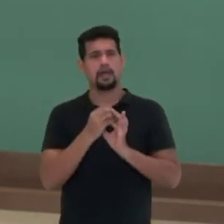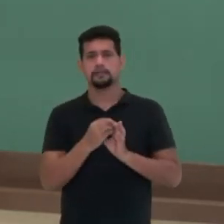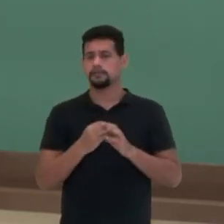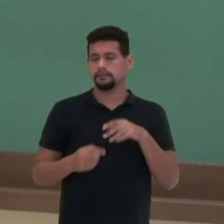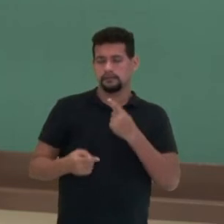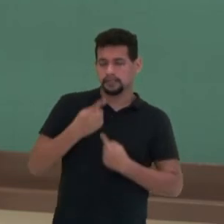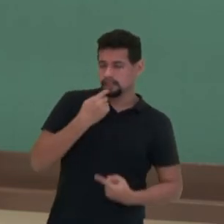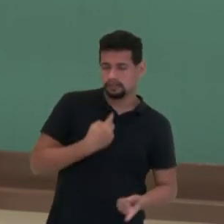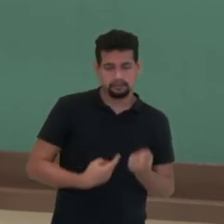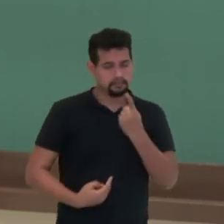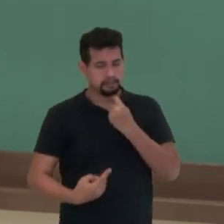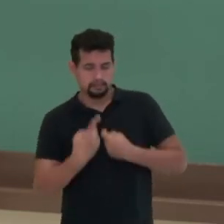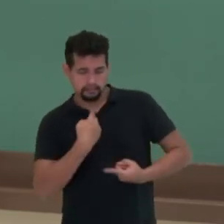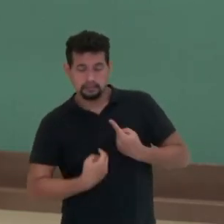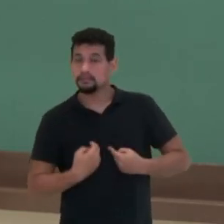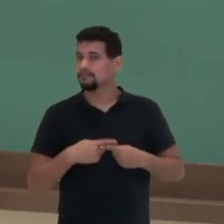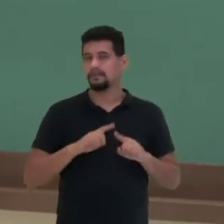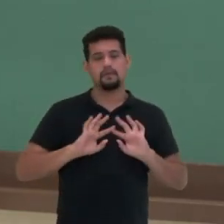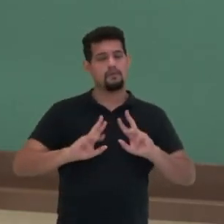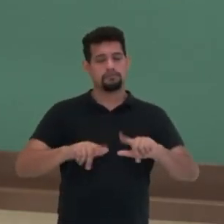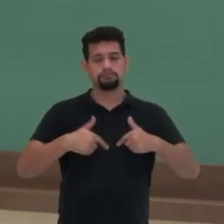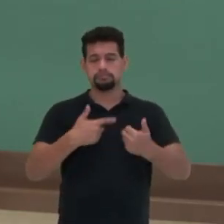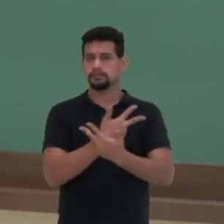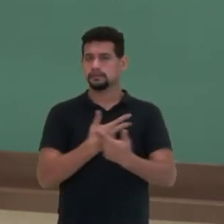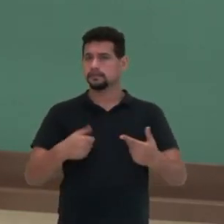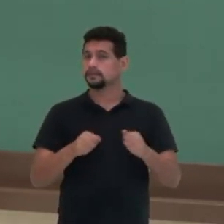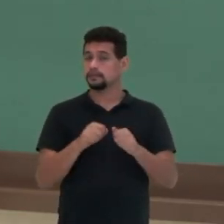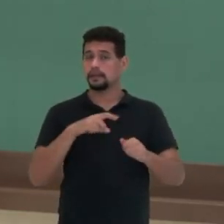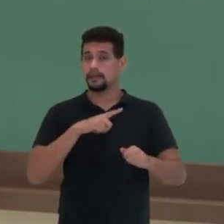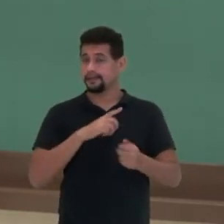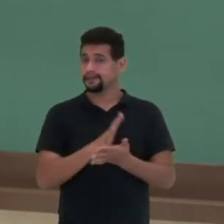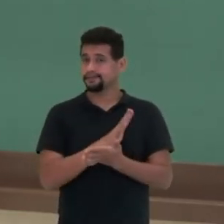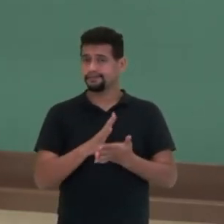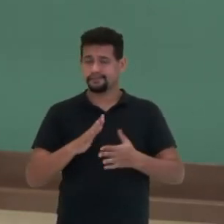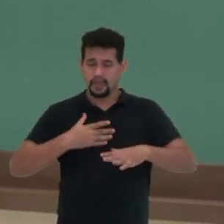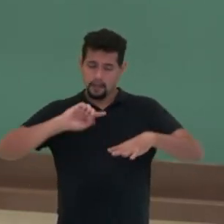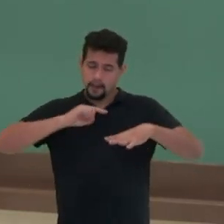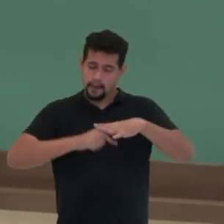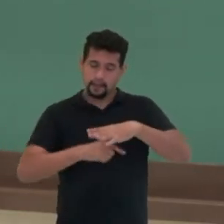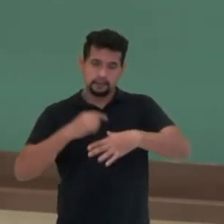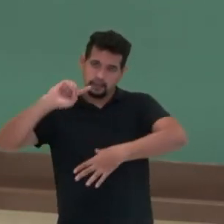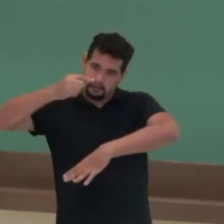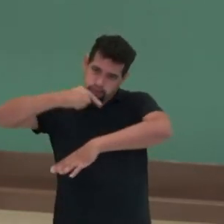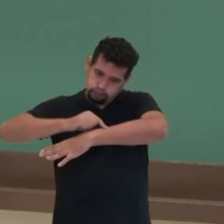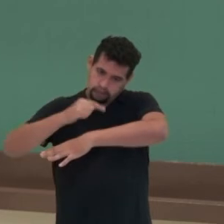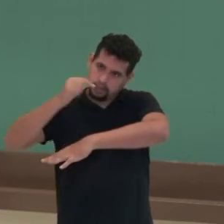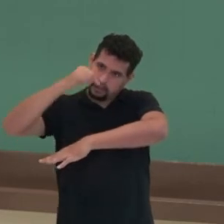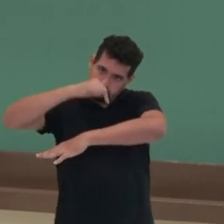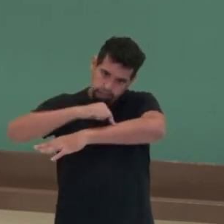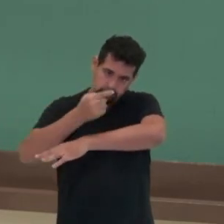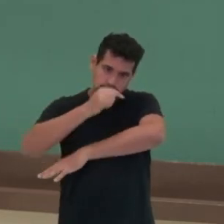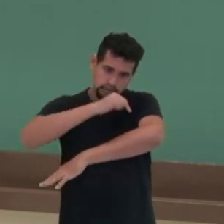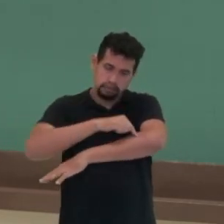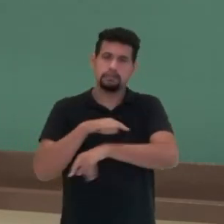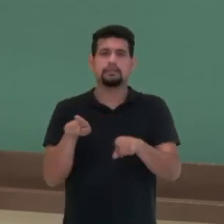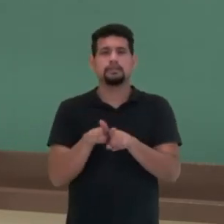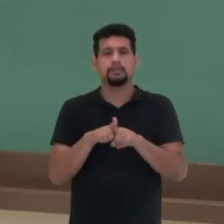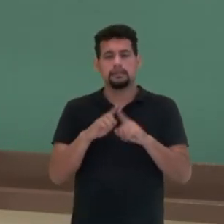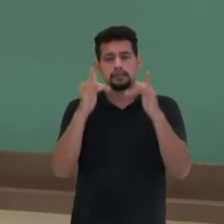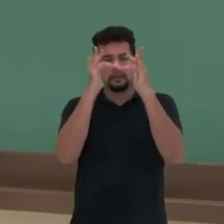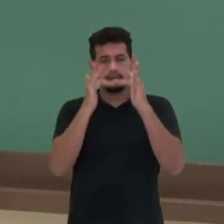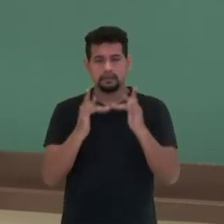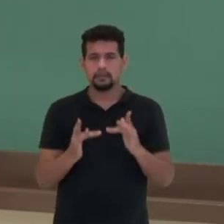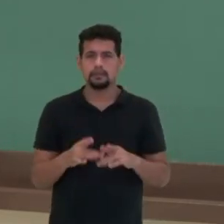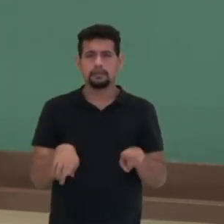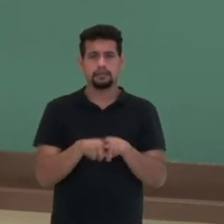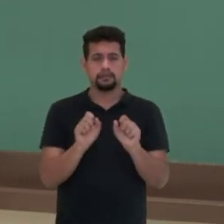né? Qualquer ação que você vai fazer que atinja as camadas mais profundas da pele, né, e os anexos da